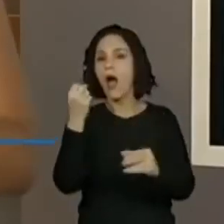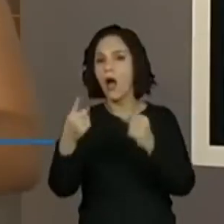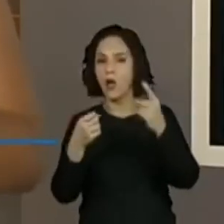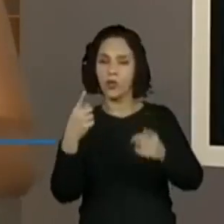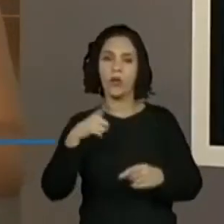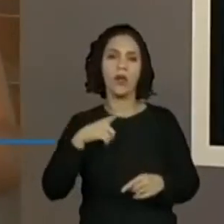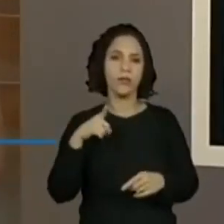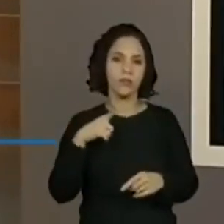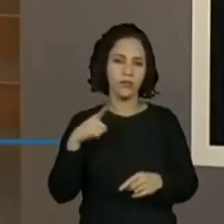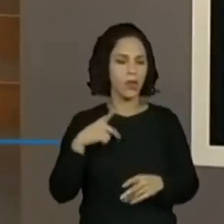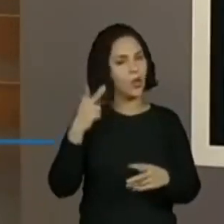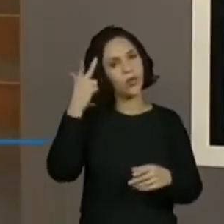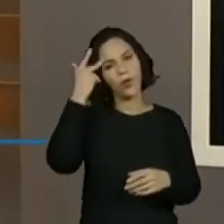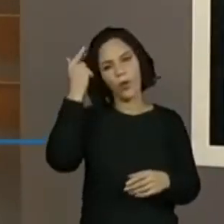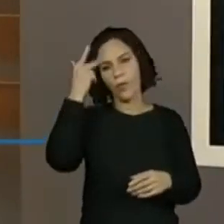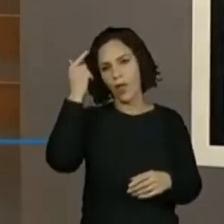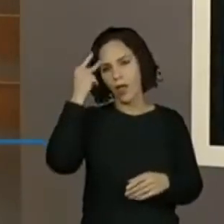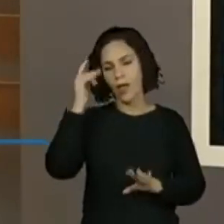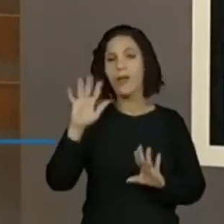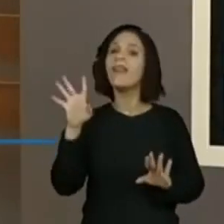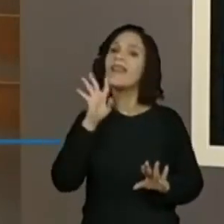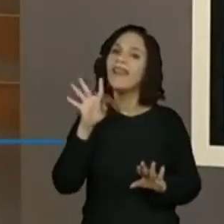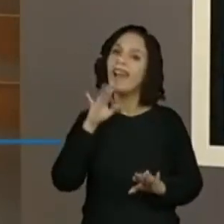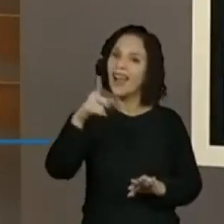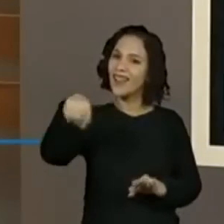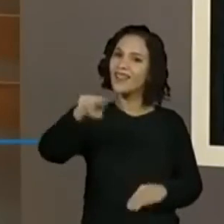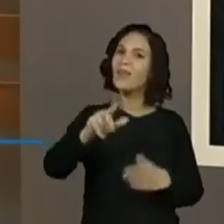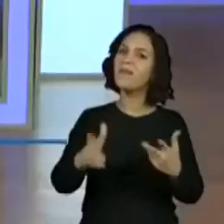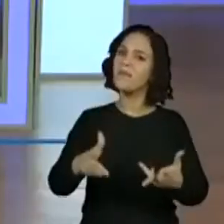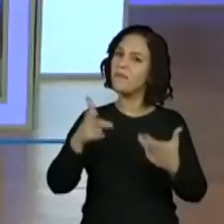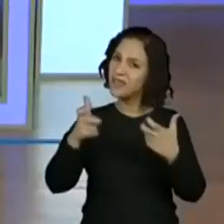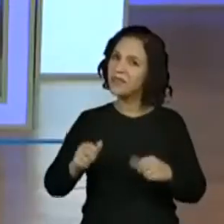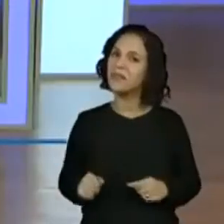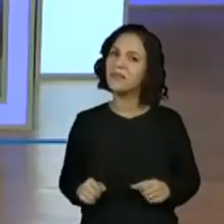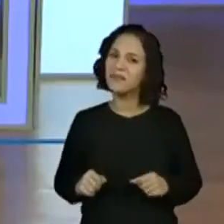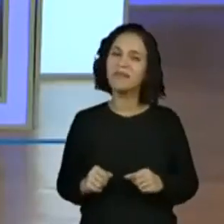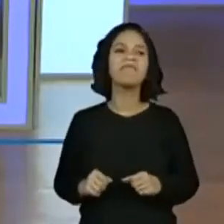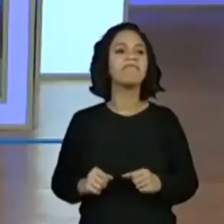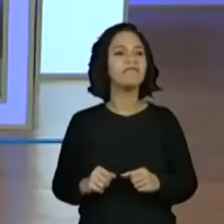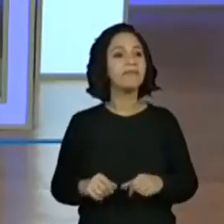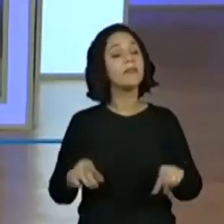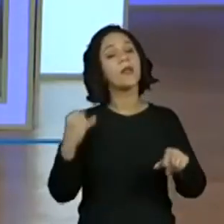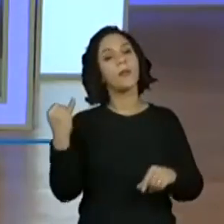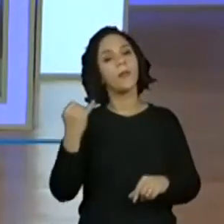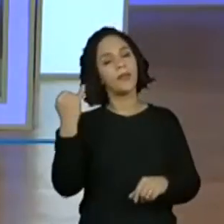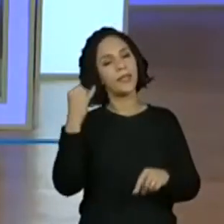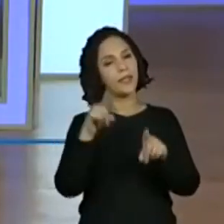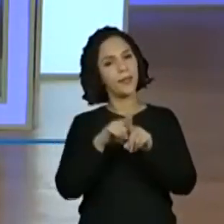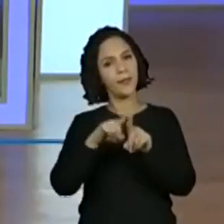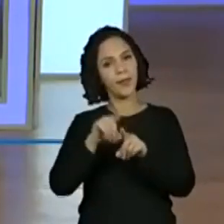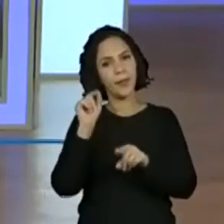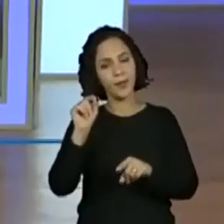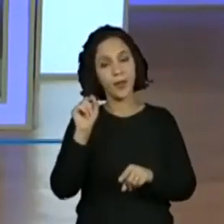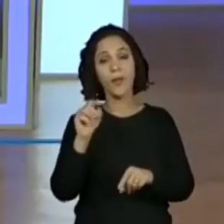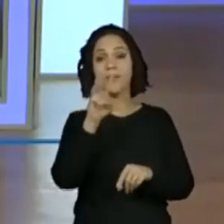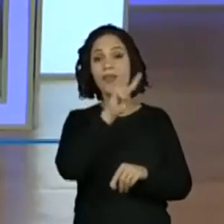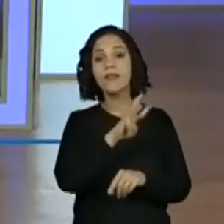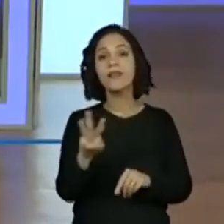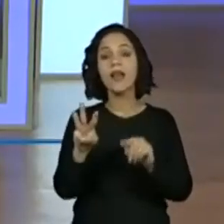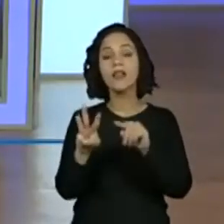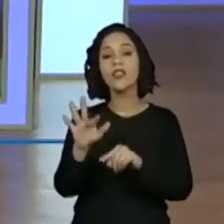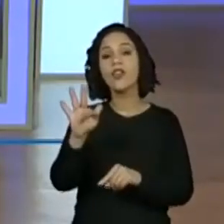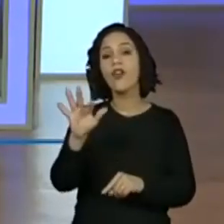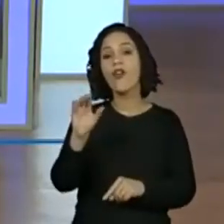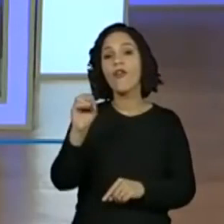têm. Então, super normal. Então, legal que vocês identificaram, né, professora? Sim. E é sempre importante aquela questão da fonte, né,